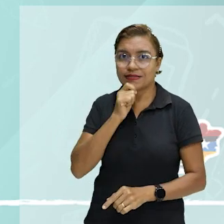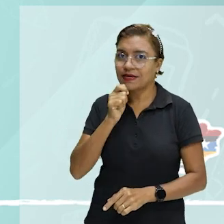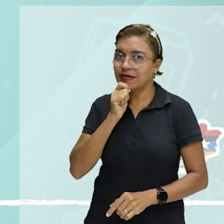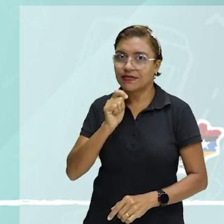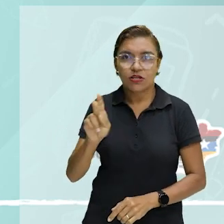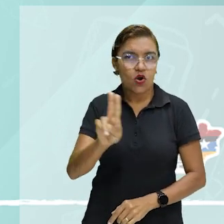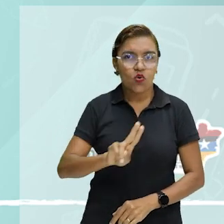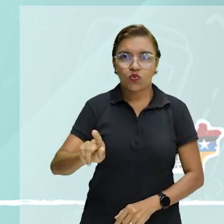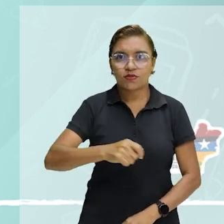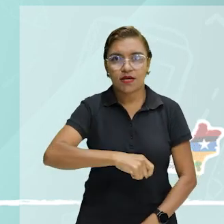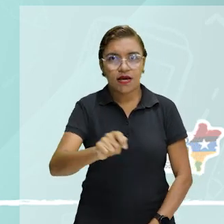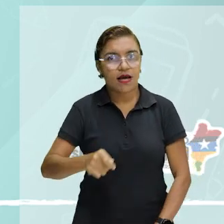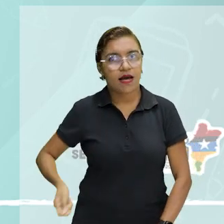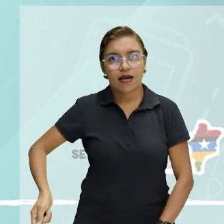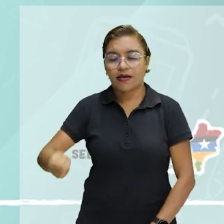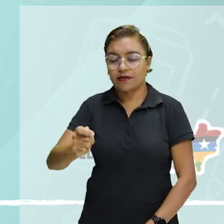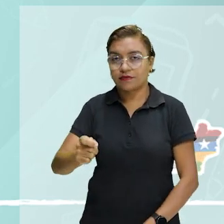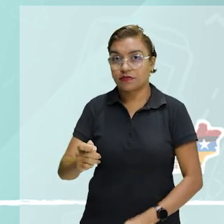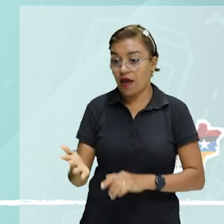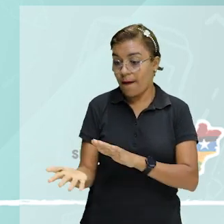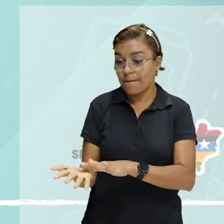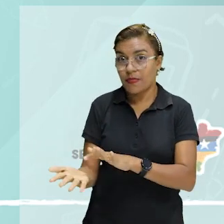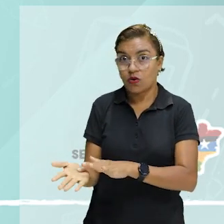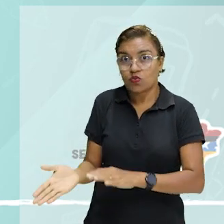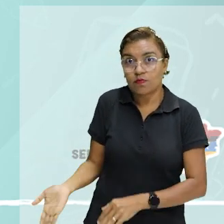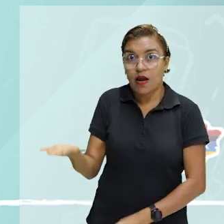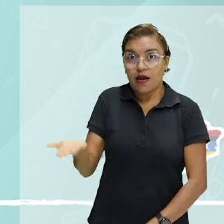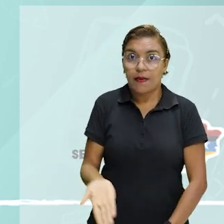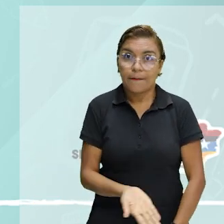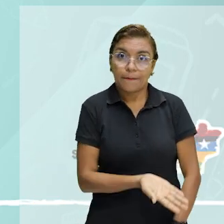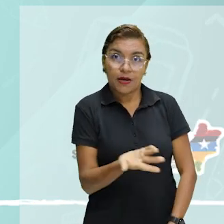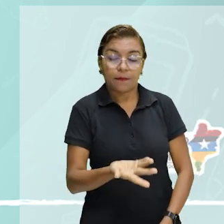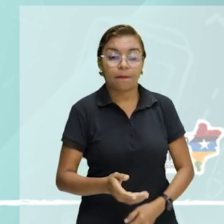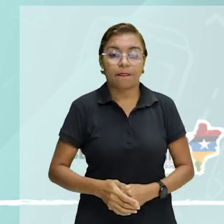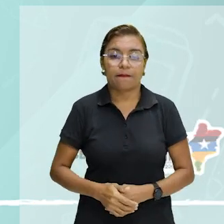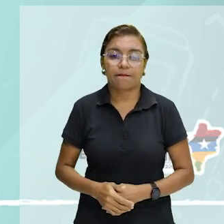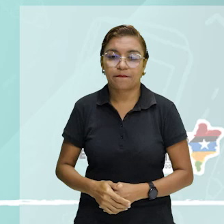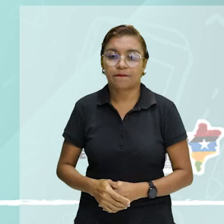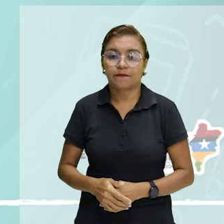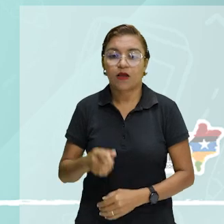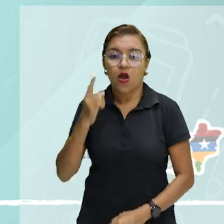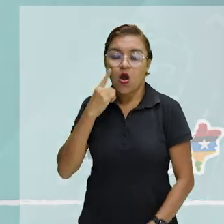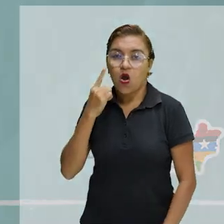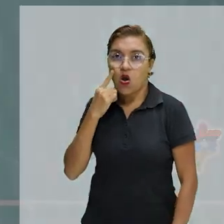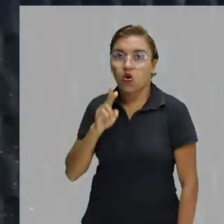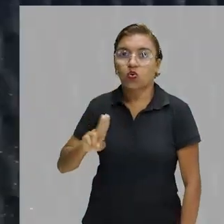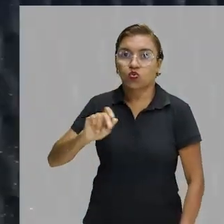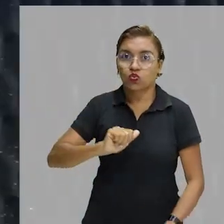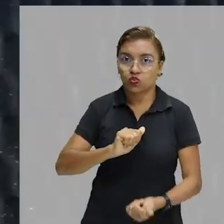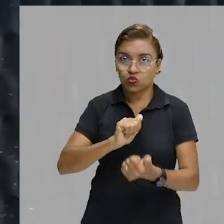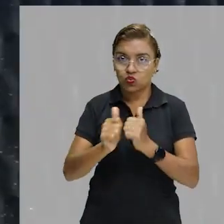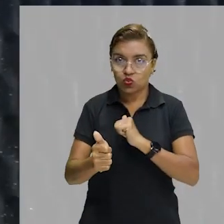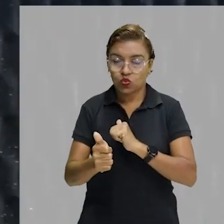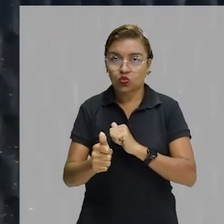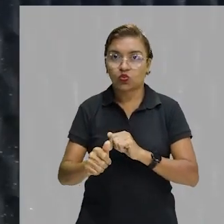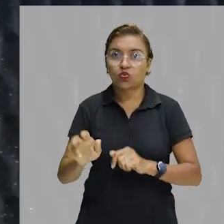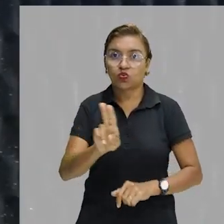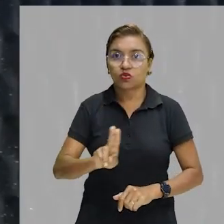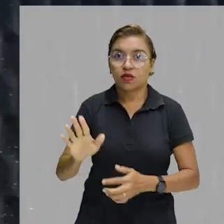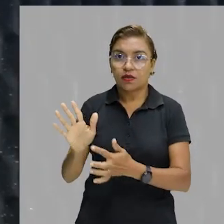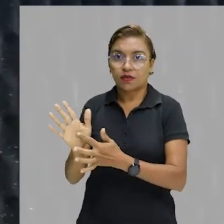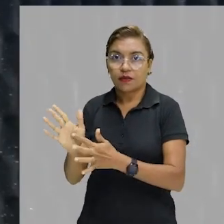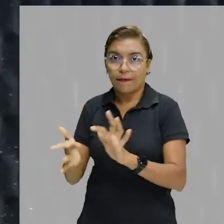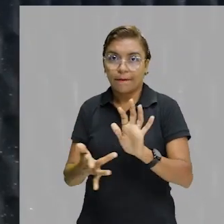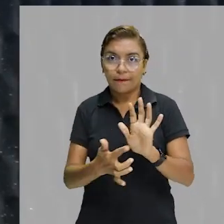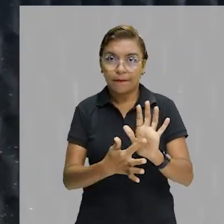raquete. A palma das mãos cumpria esse papel. Jeu de palme, jogo da palma. Coloquei aqui a imagem para